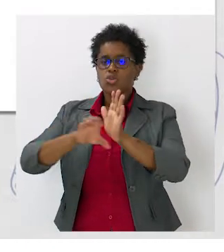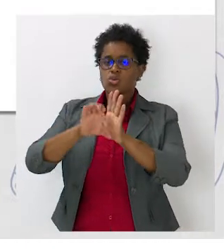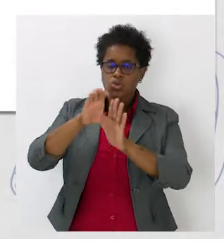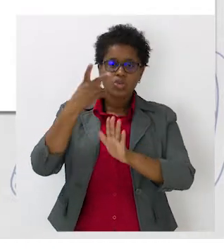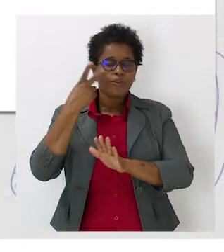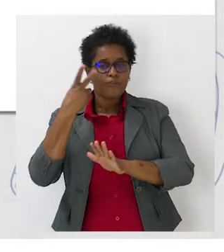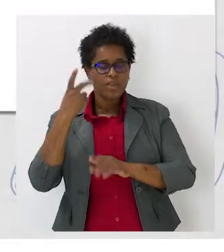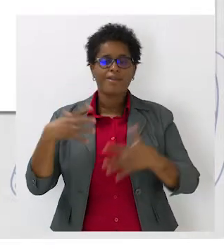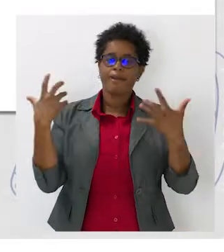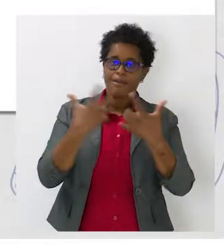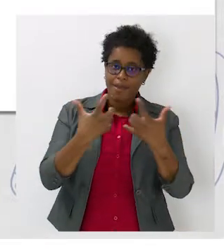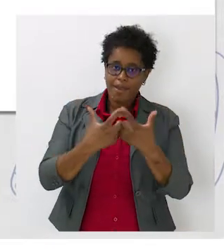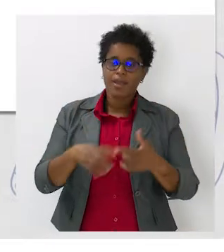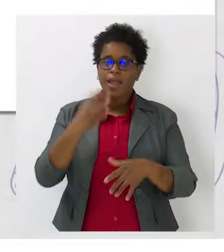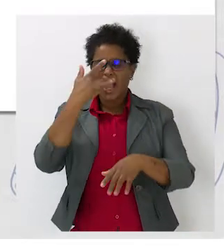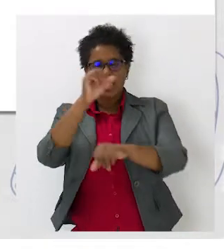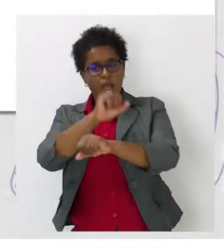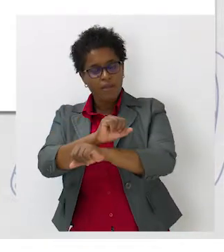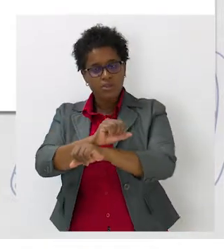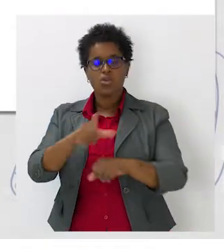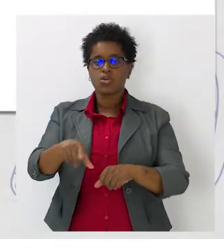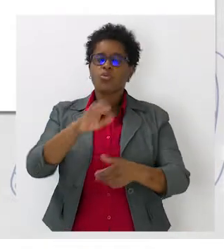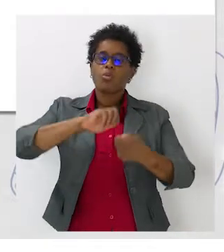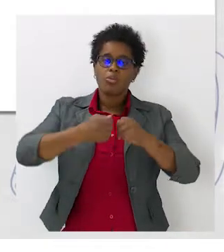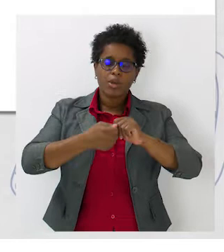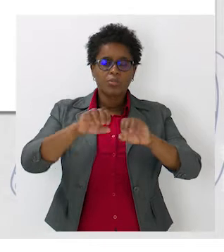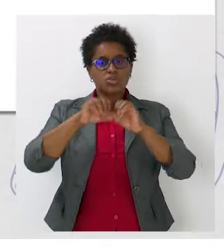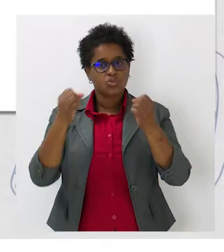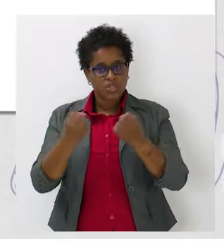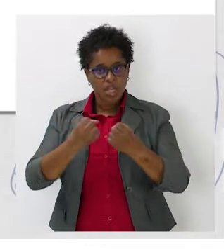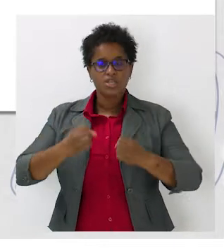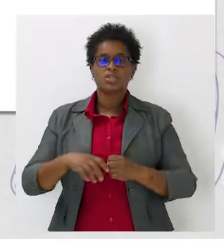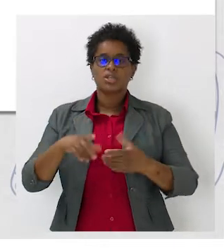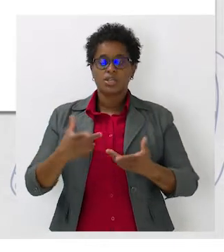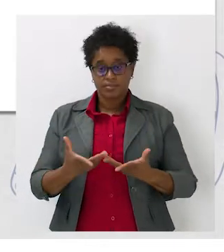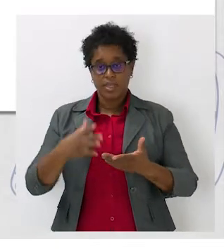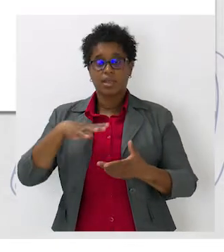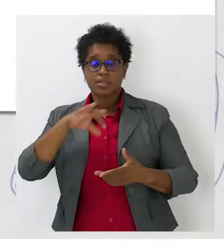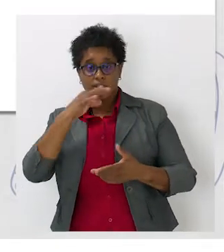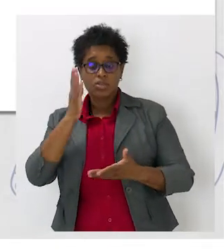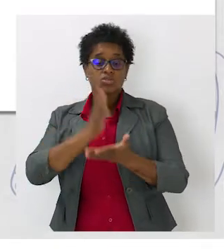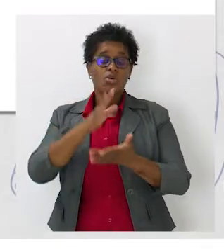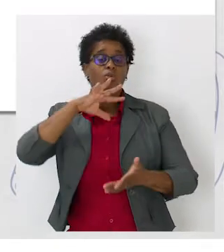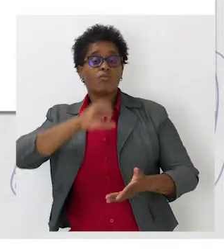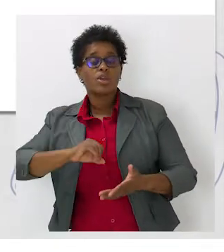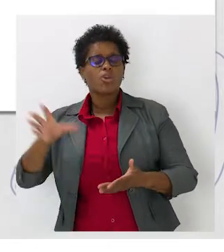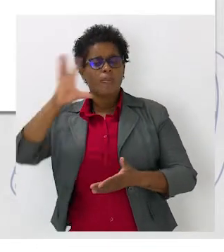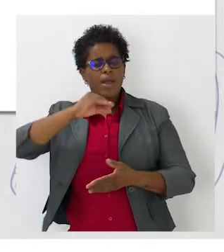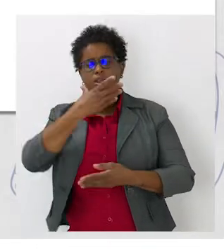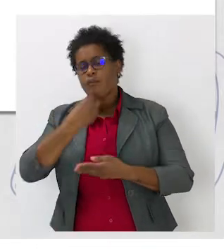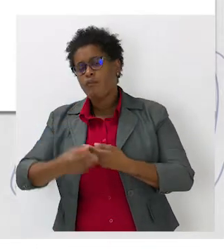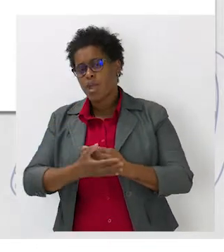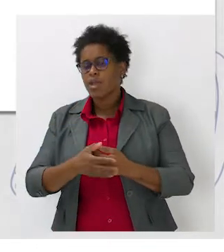vida. Guerras, escravidão, os problemas sociais. Quer dizer, só o filho